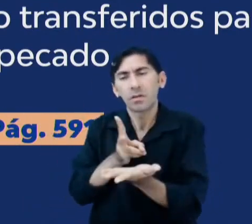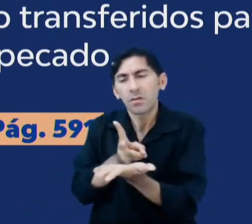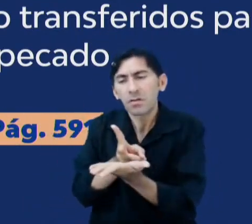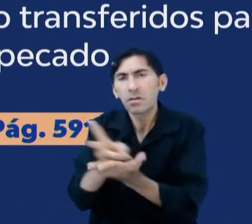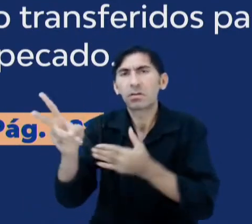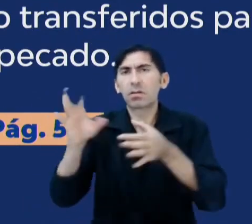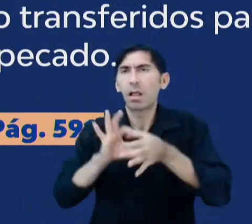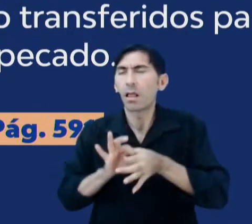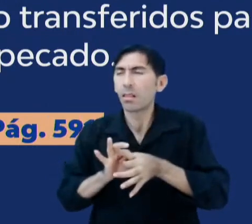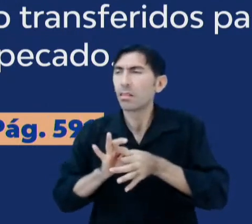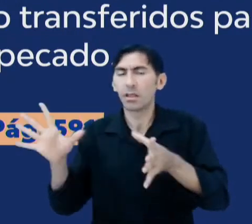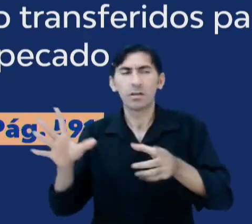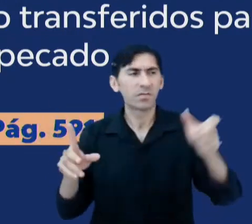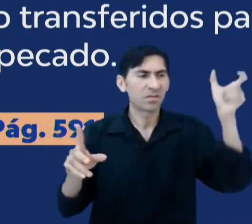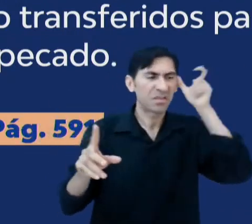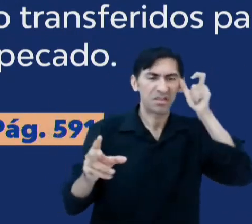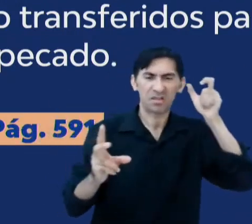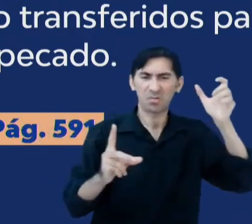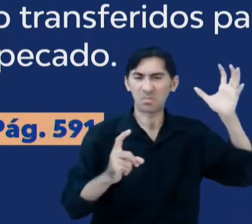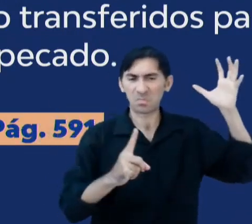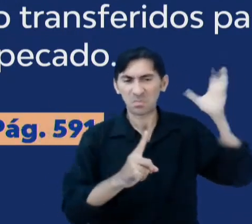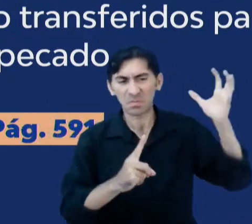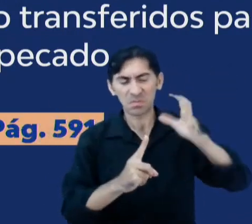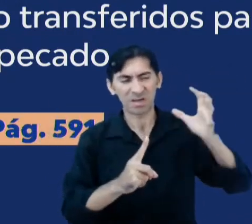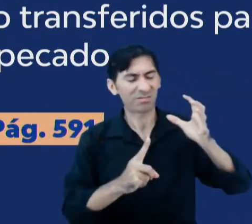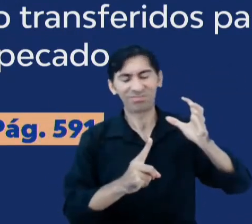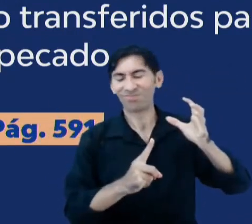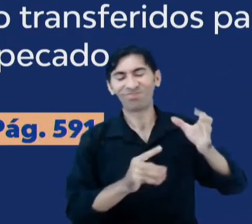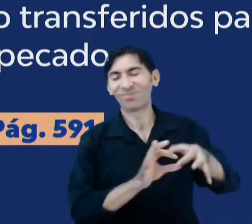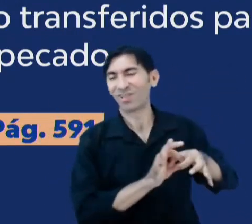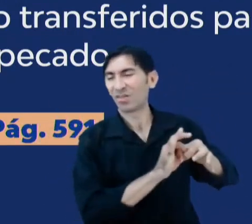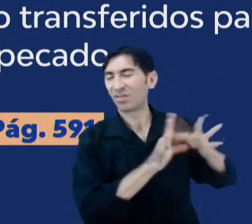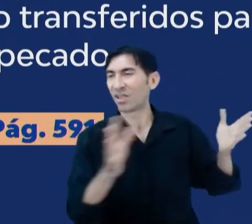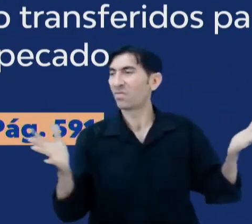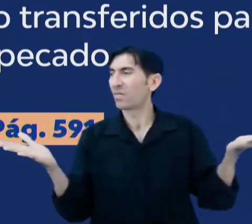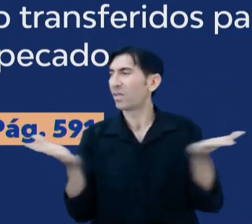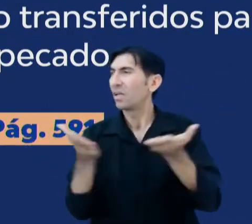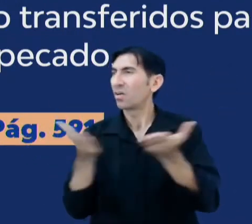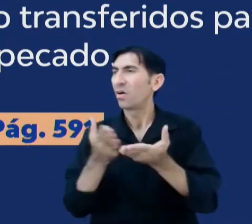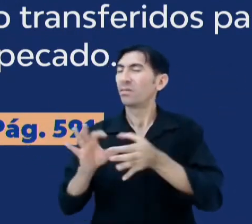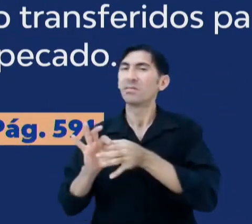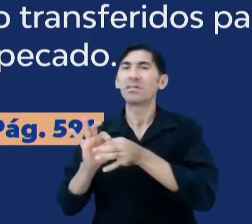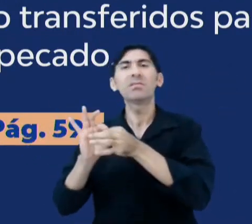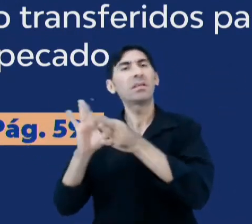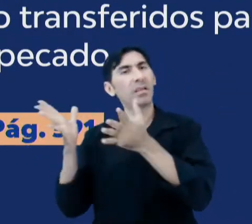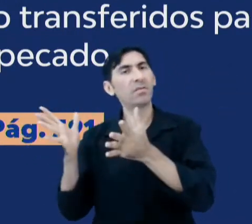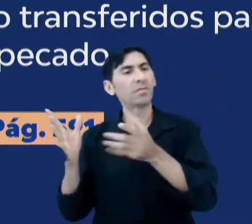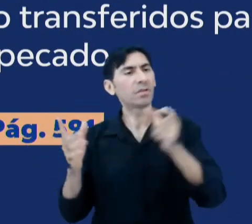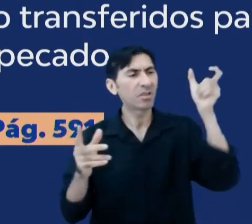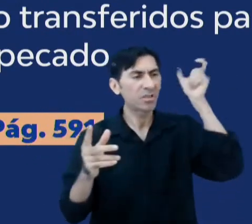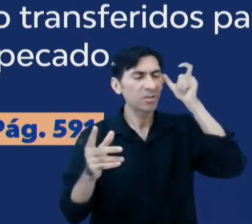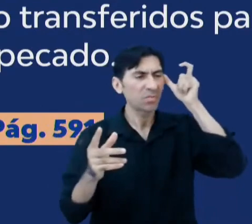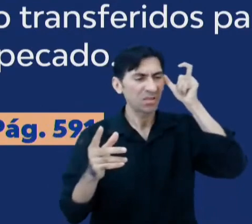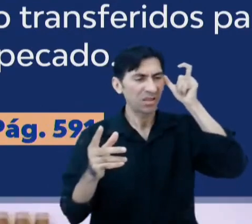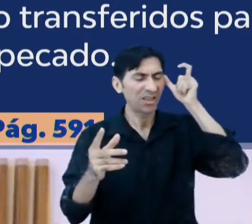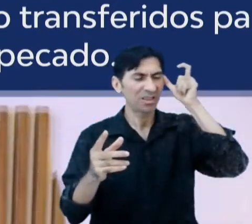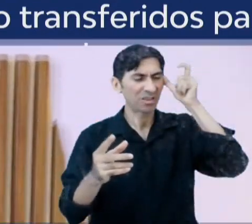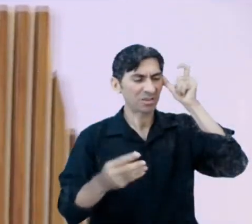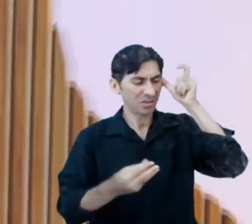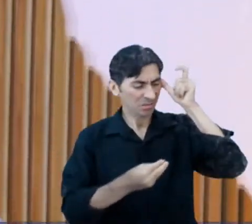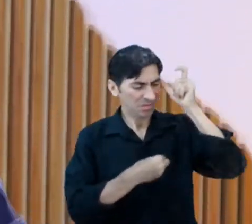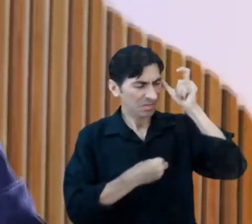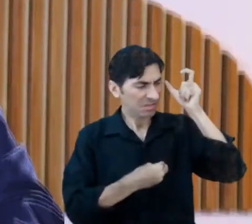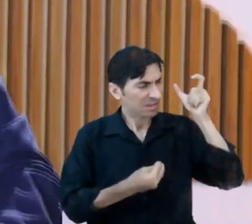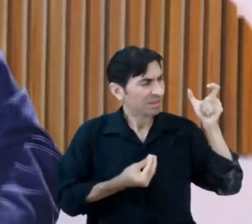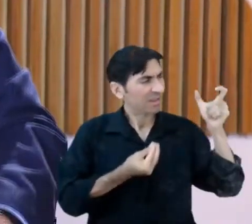do tentador. Seus pecados são transferidos para o originador do pecado. Observaram bem o detalhe aqui, irmãos? Então,